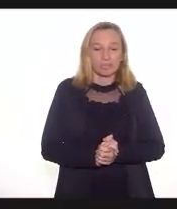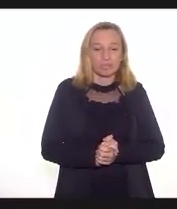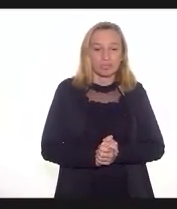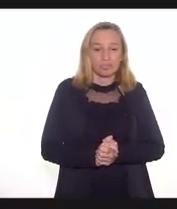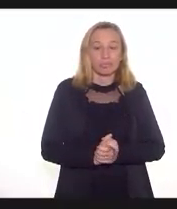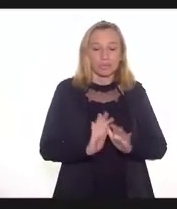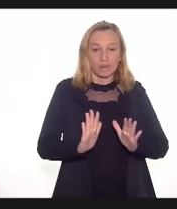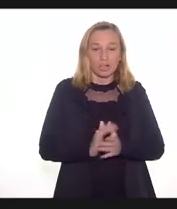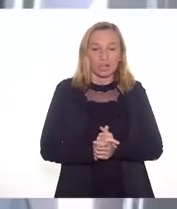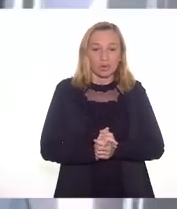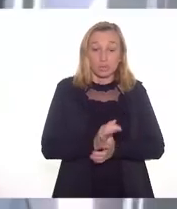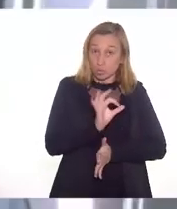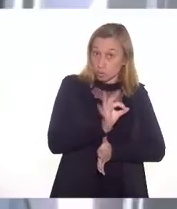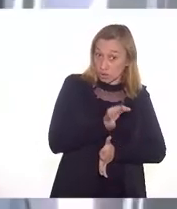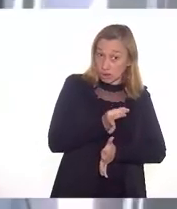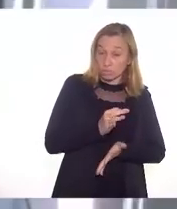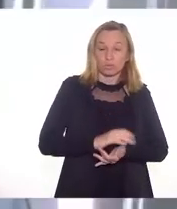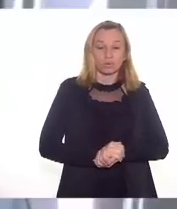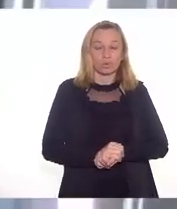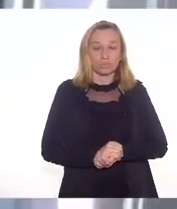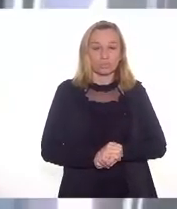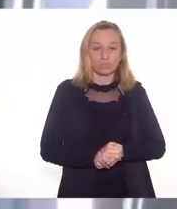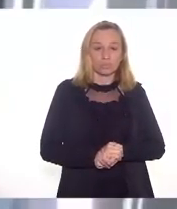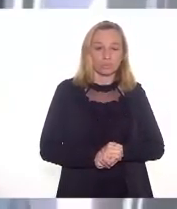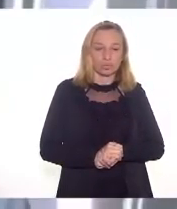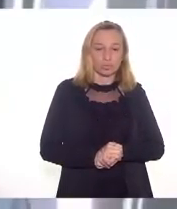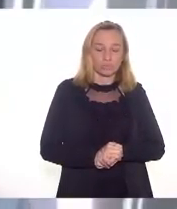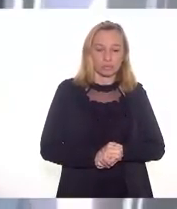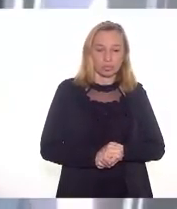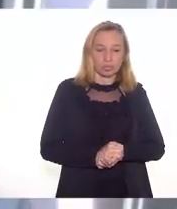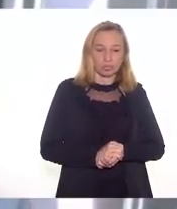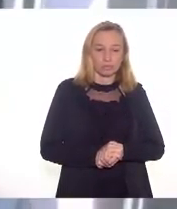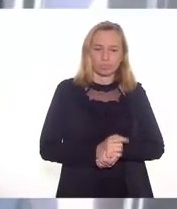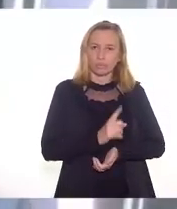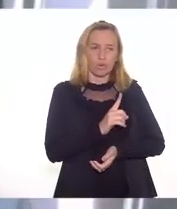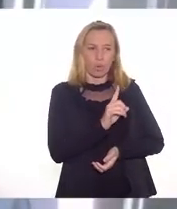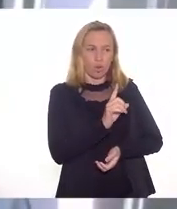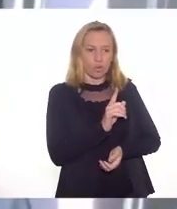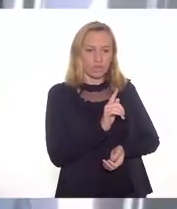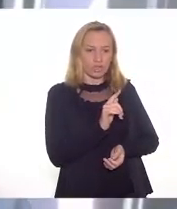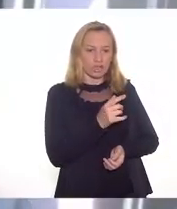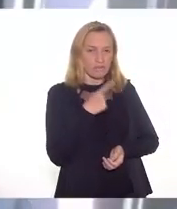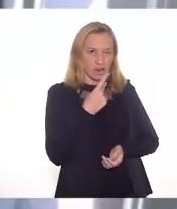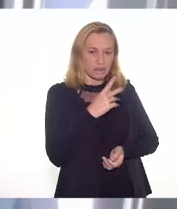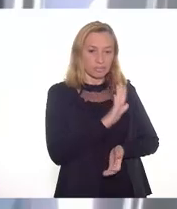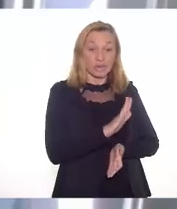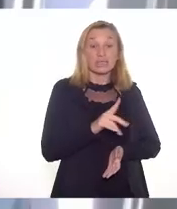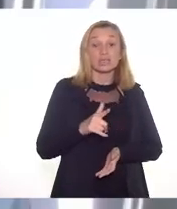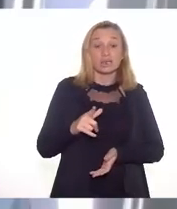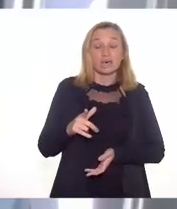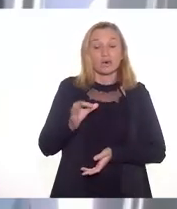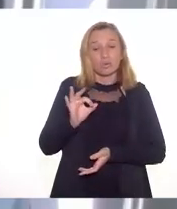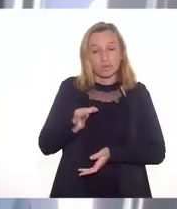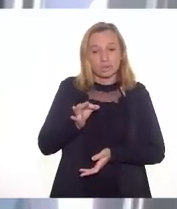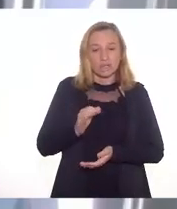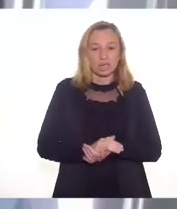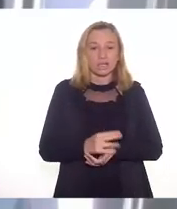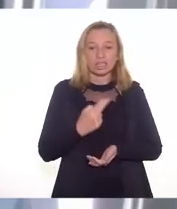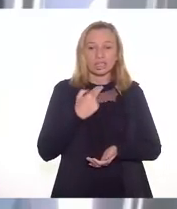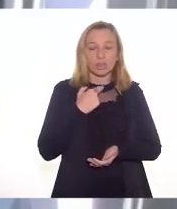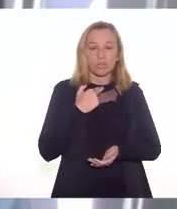Me perdoe, presidente. Há um certo mito, né? Não é o que você está dizendo, imagina, mas há um certo mito de que a gente não